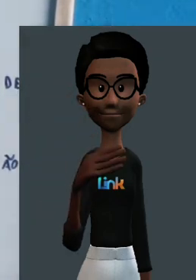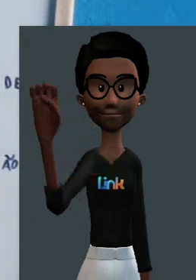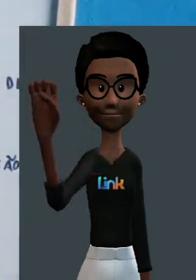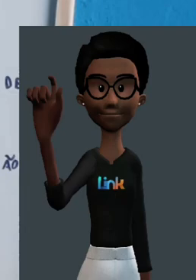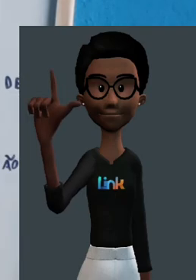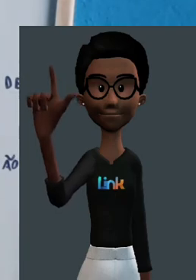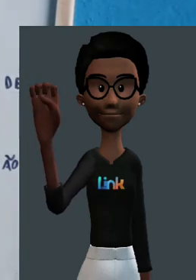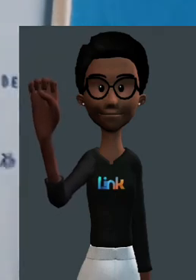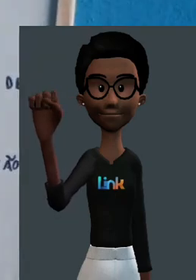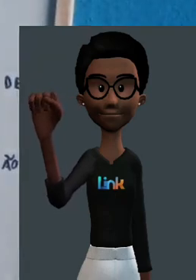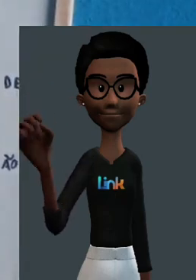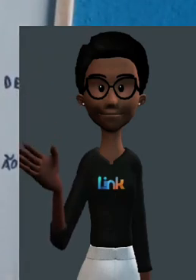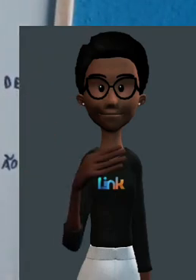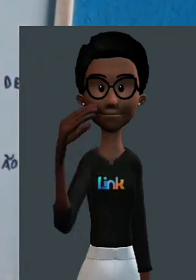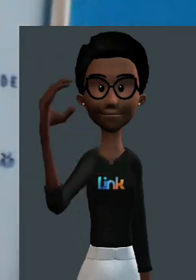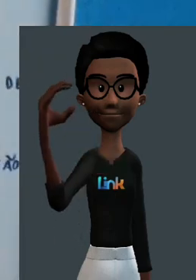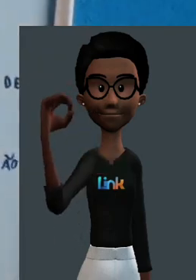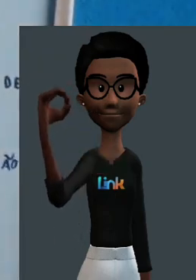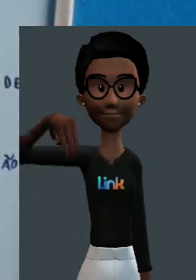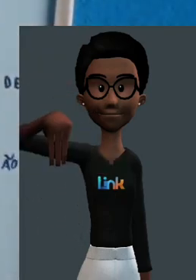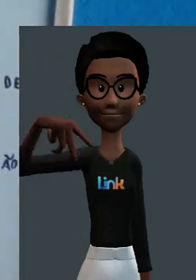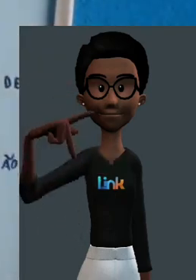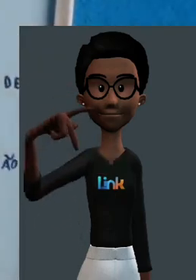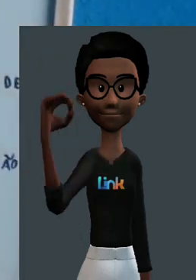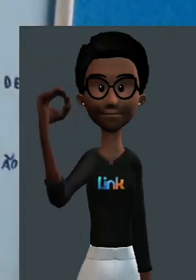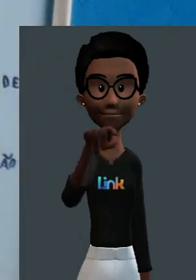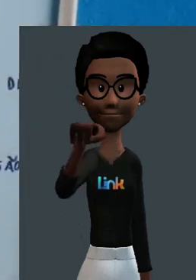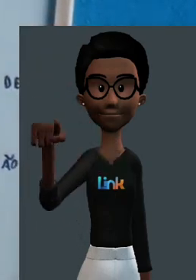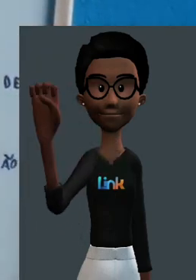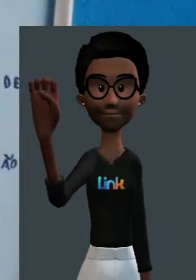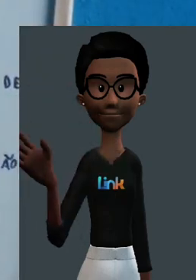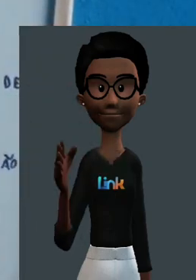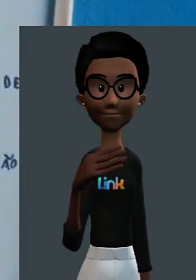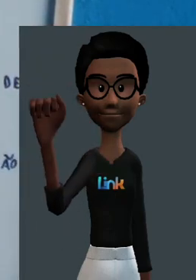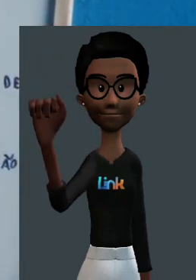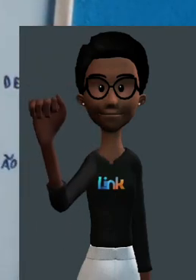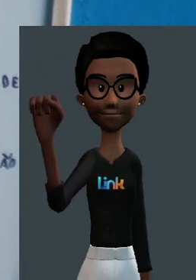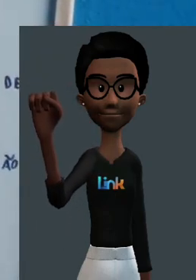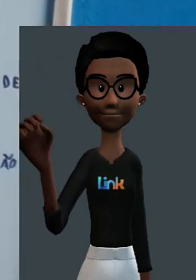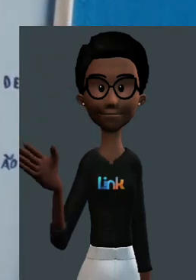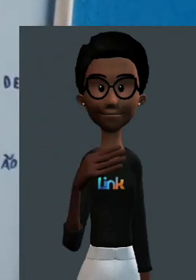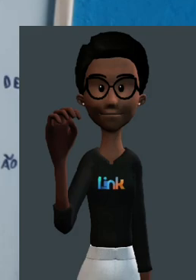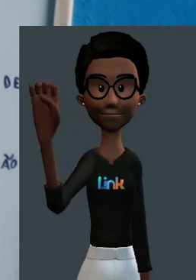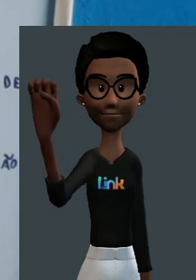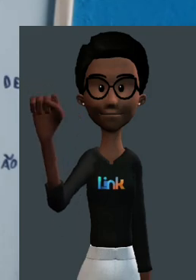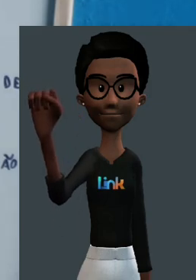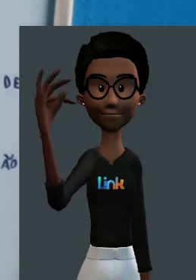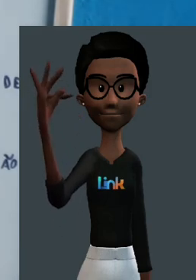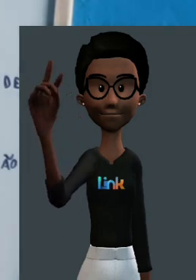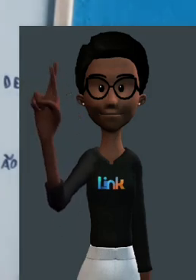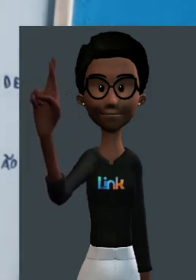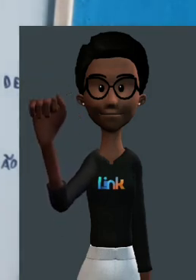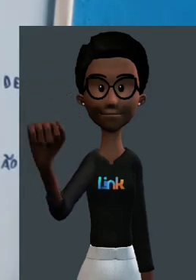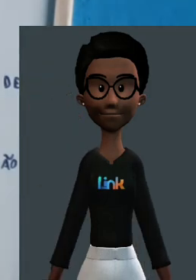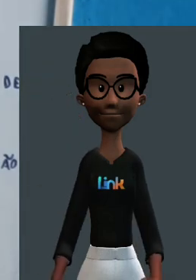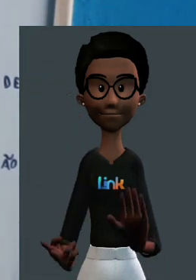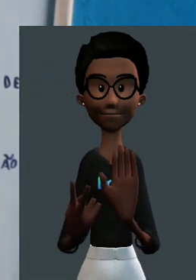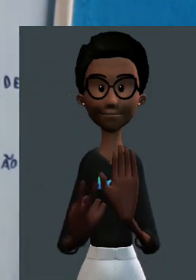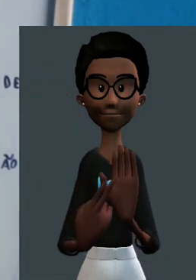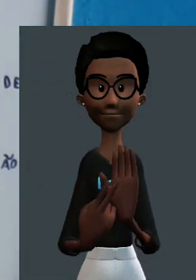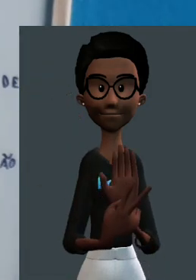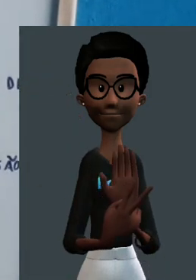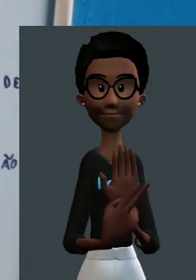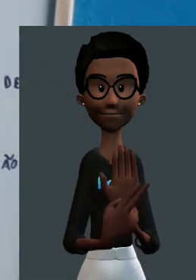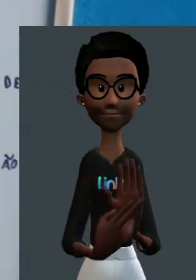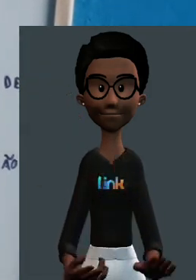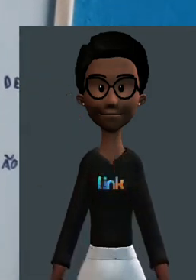mas não entendeu. E por fim, nós temos as figuras de som. Elas estão associadas, como o próprio nome diz, ao